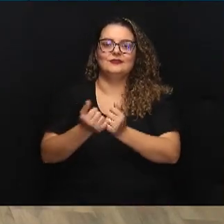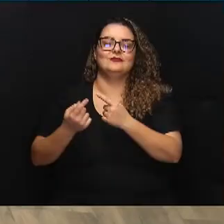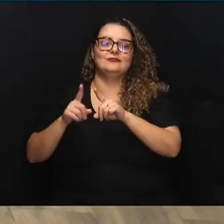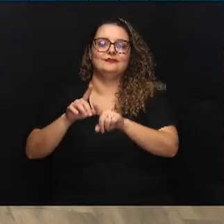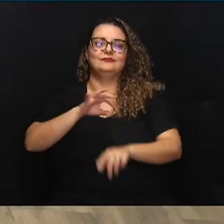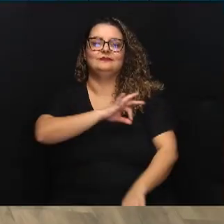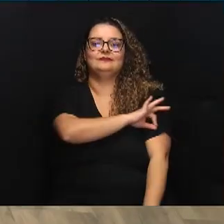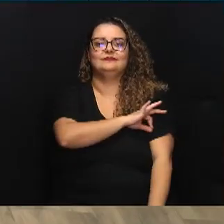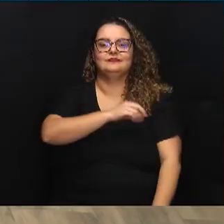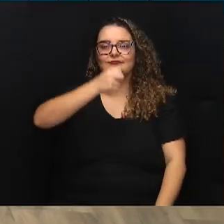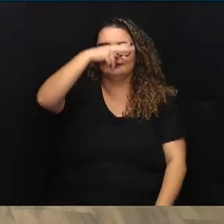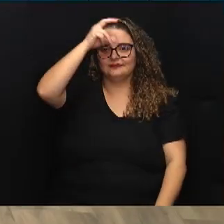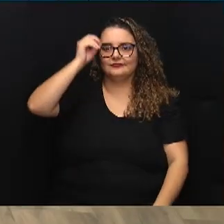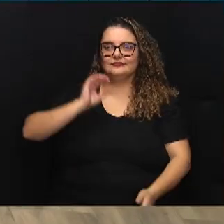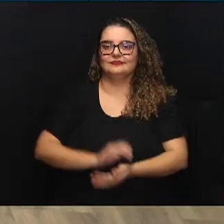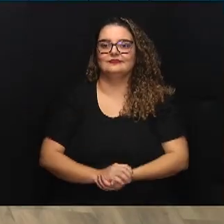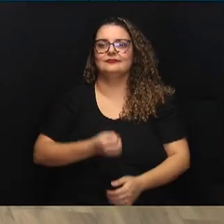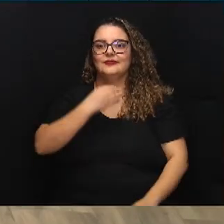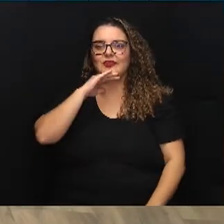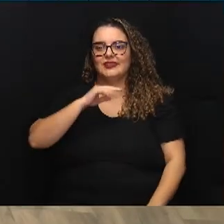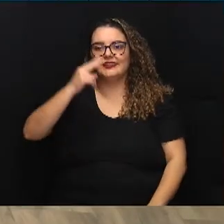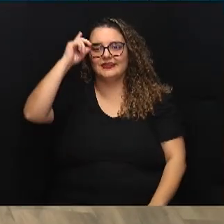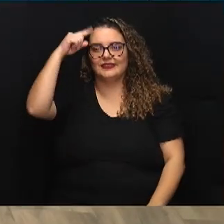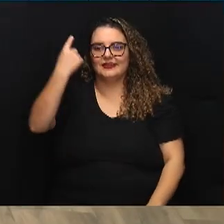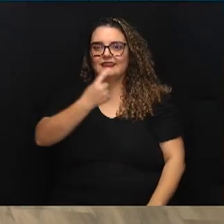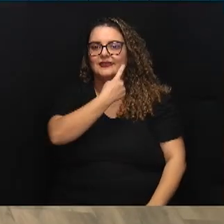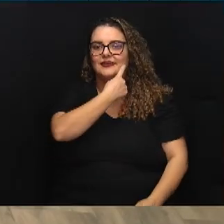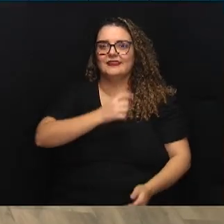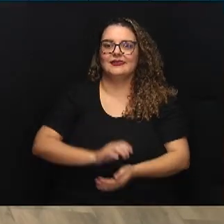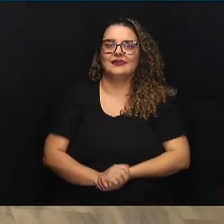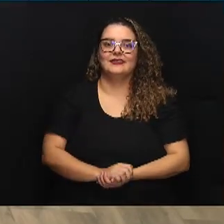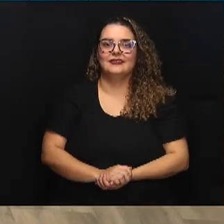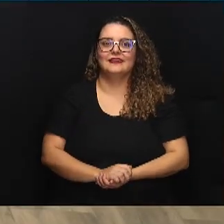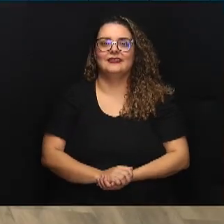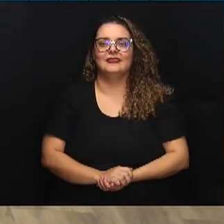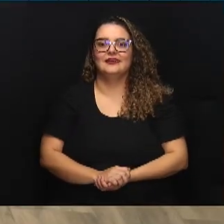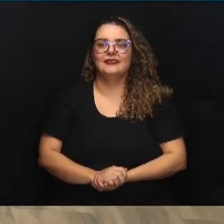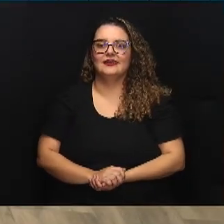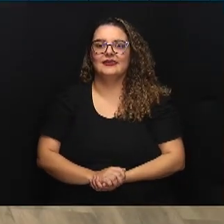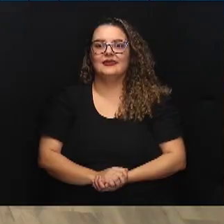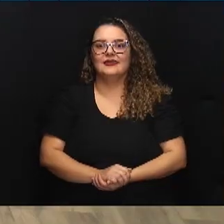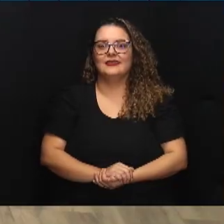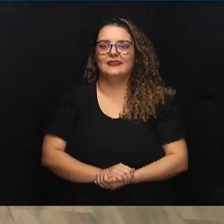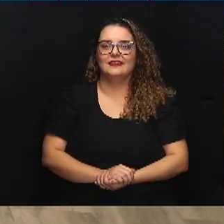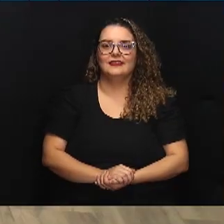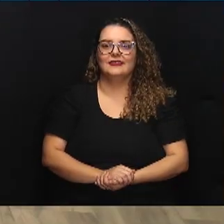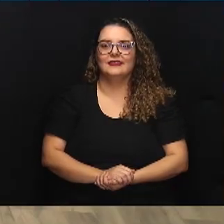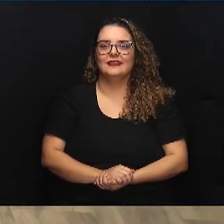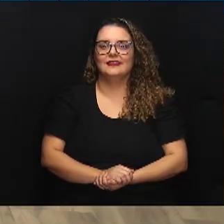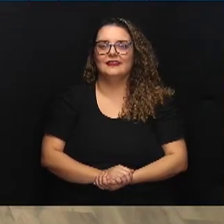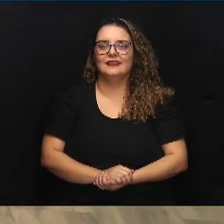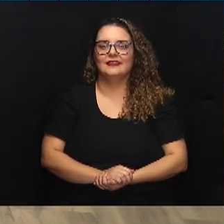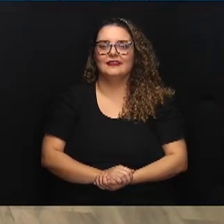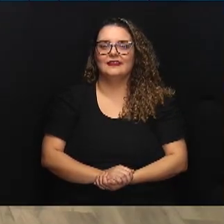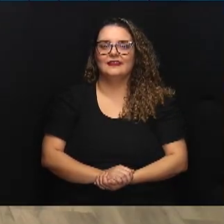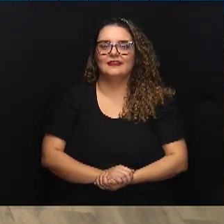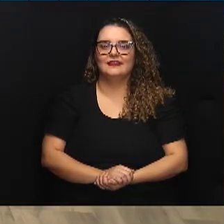Saad. Boa tarde, Mina. Cadê Giovana? Ela não pôde vir hoje.